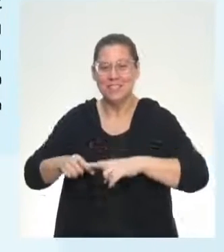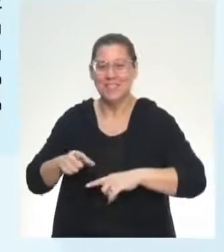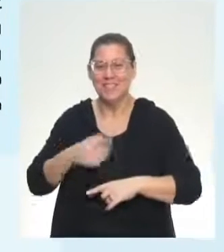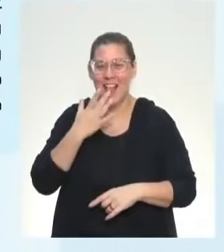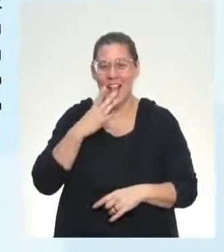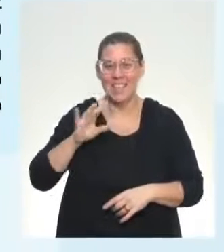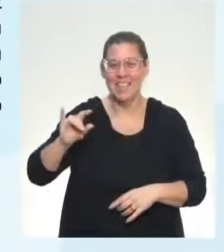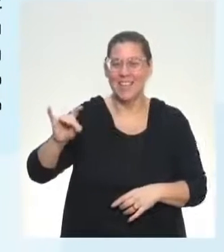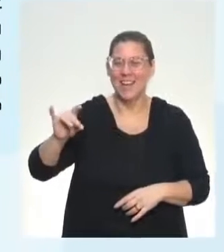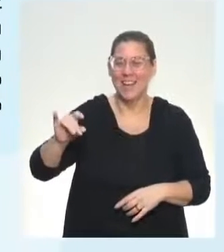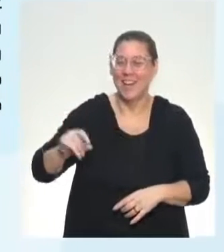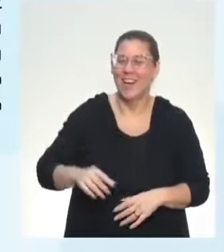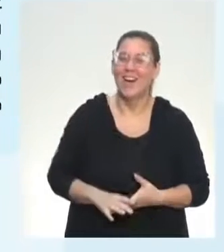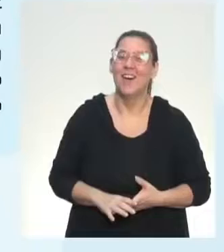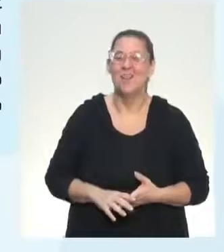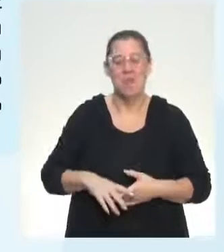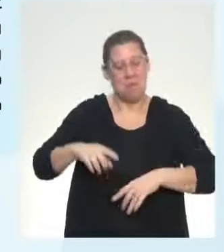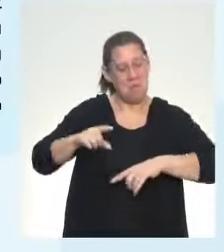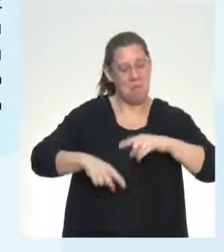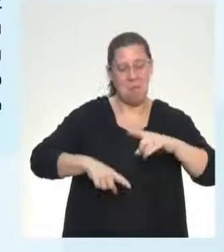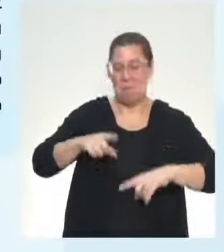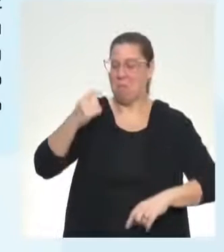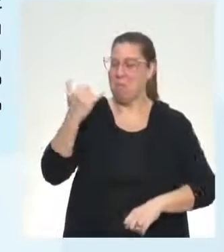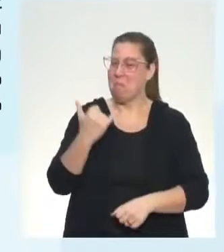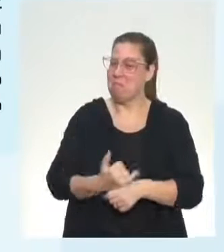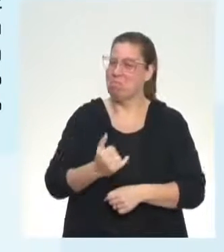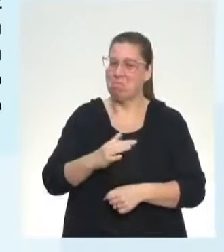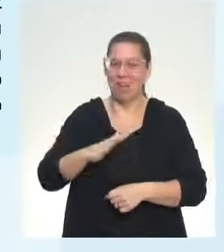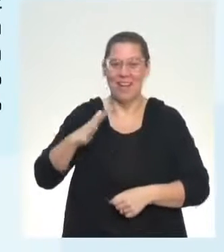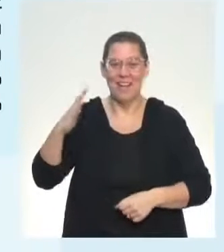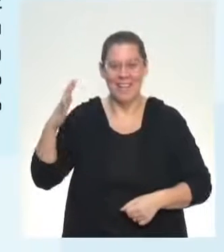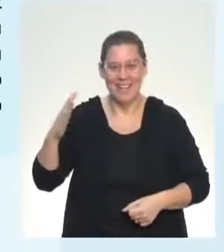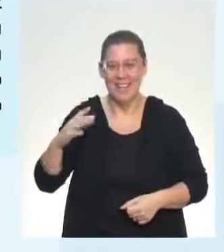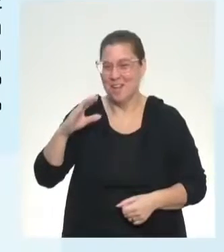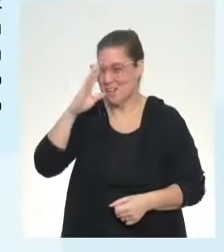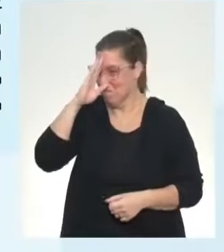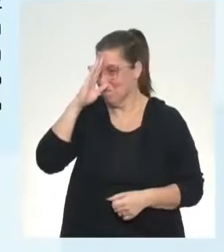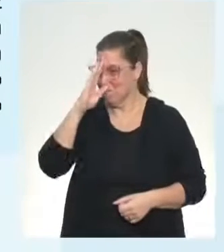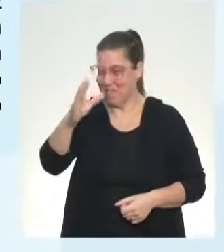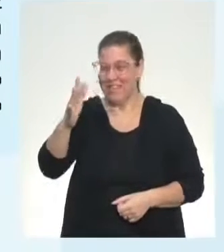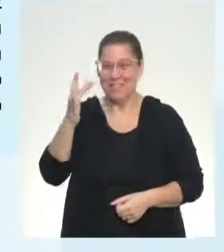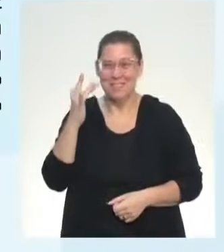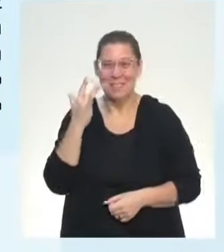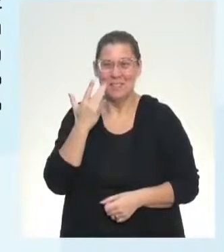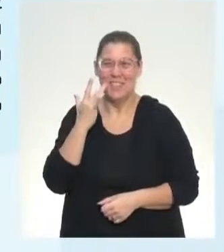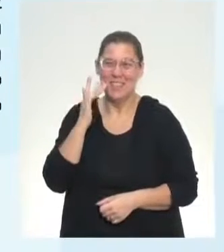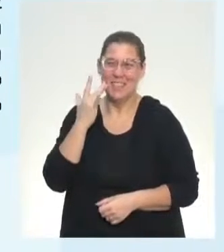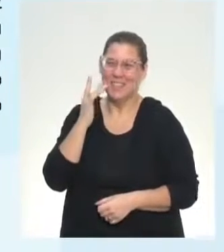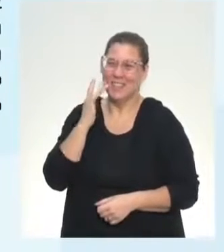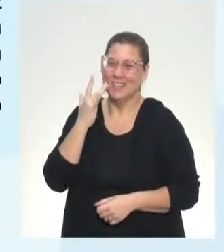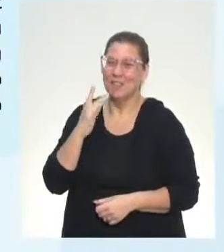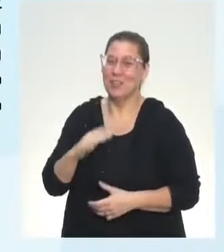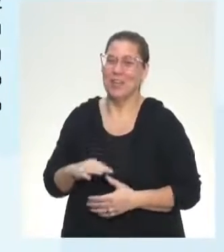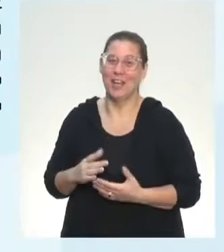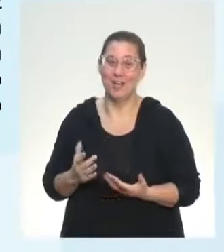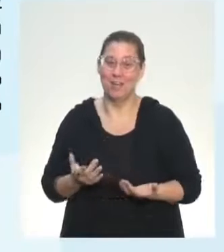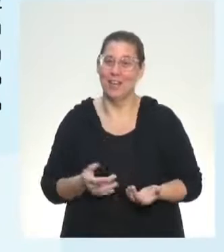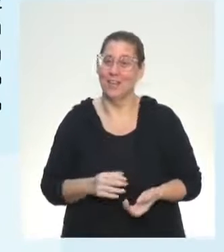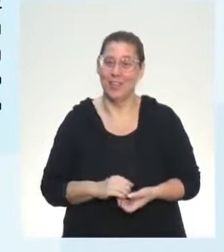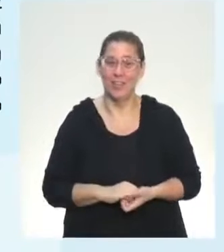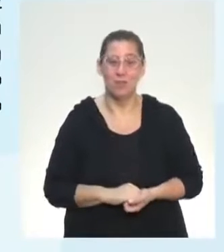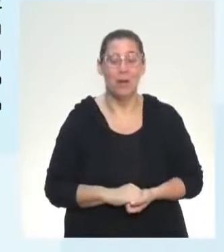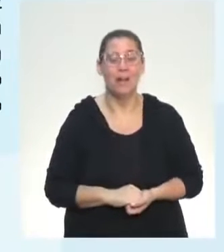de cola e metais preciosos, principalmente o ouro, de um lugar a